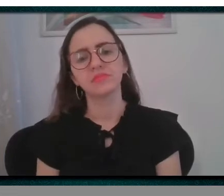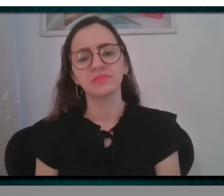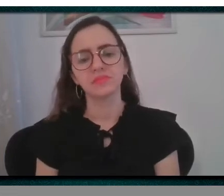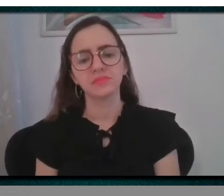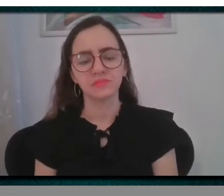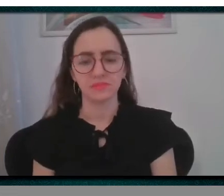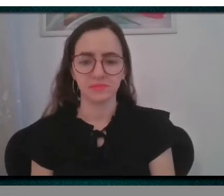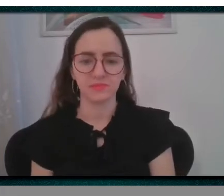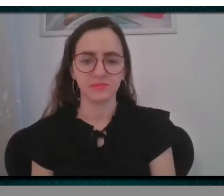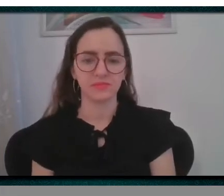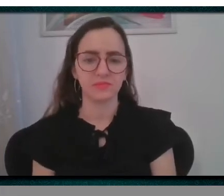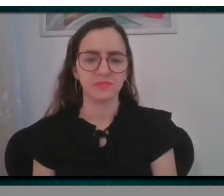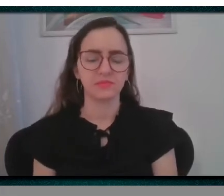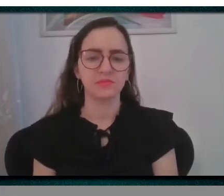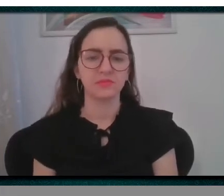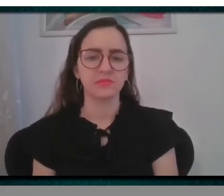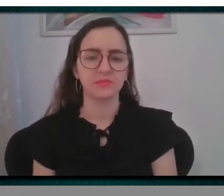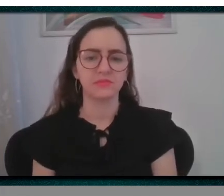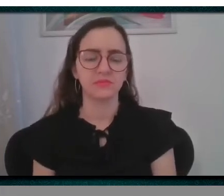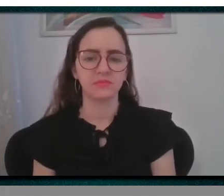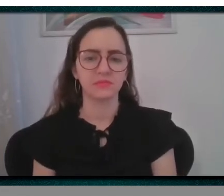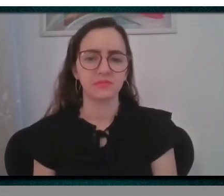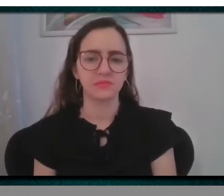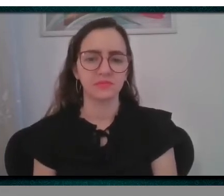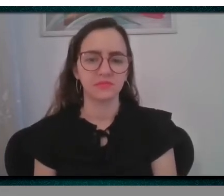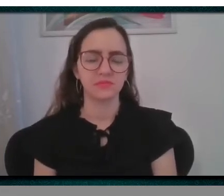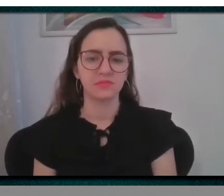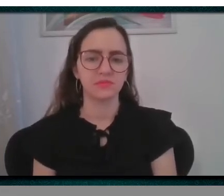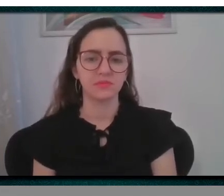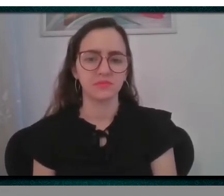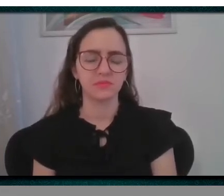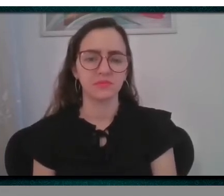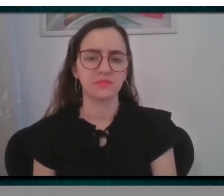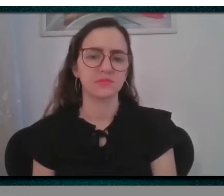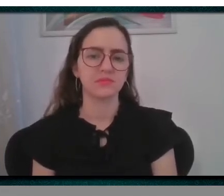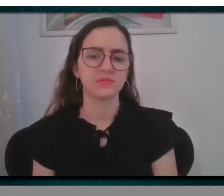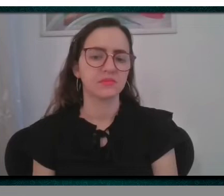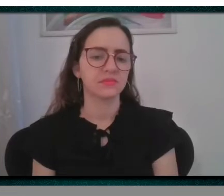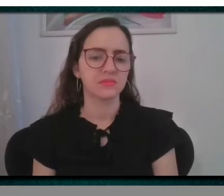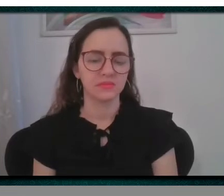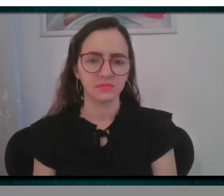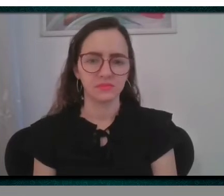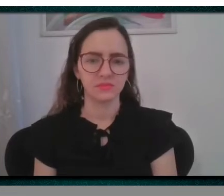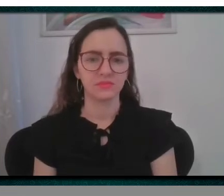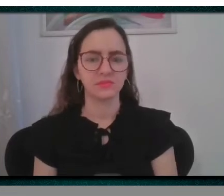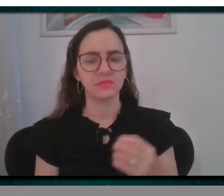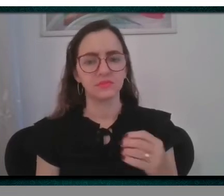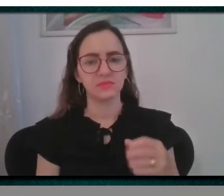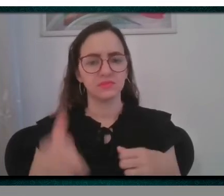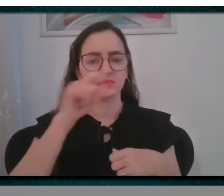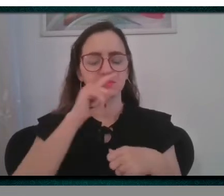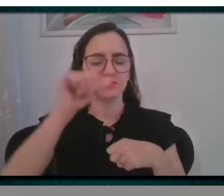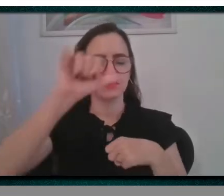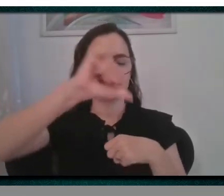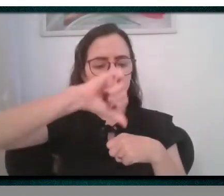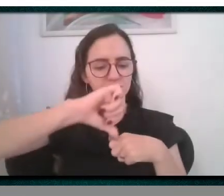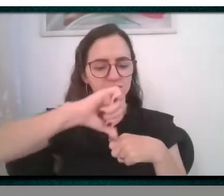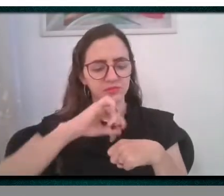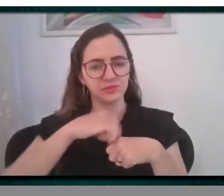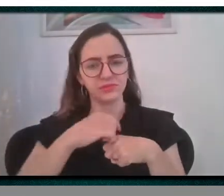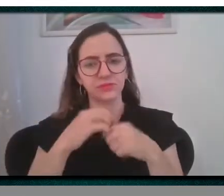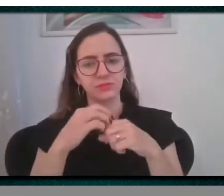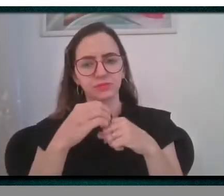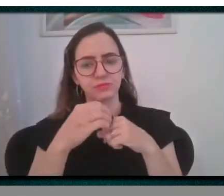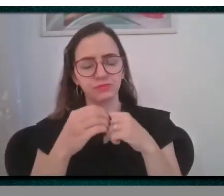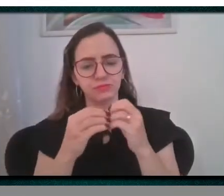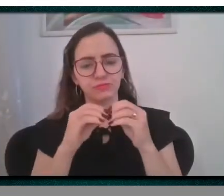E por aí segue os diversos outros compostos fazendo exatamente a mesma coisa. Ele vai quebrando, formando ácido, tá?